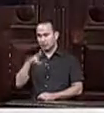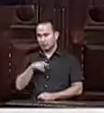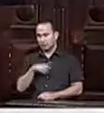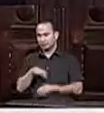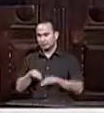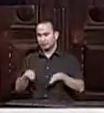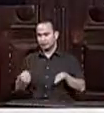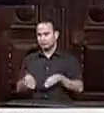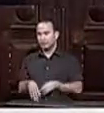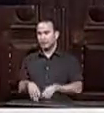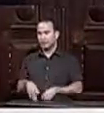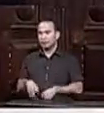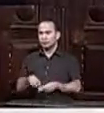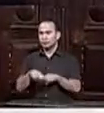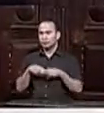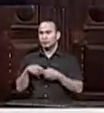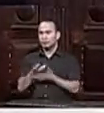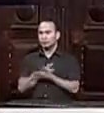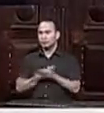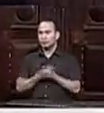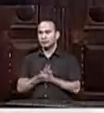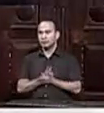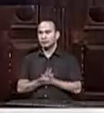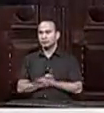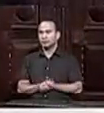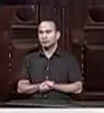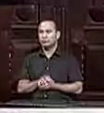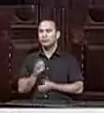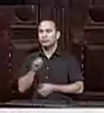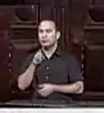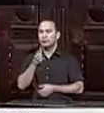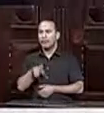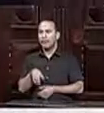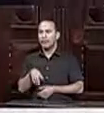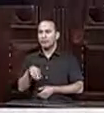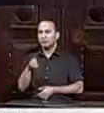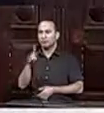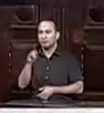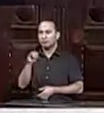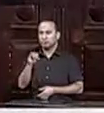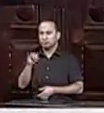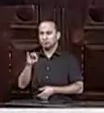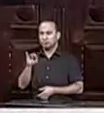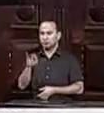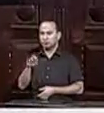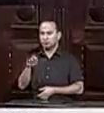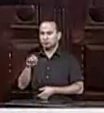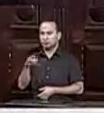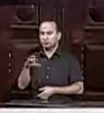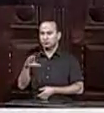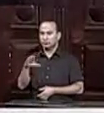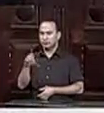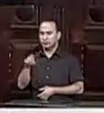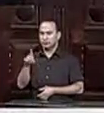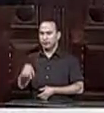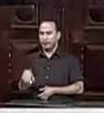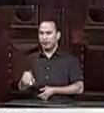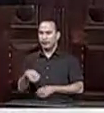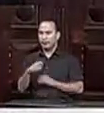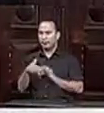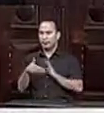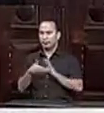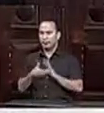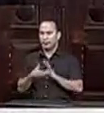Para que ninguém entenda bem o que é distritão. Mas o que é o distritão? Aqui no parlamento, são